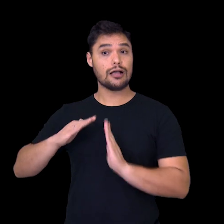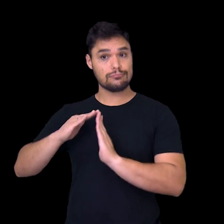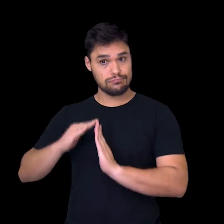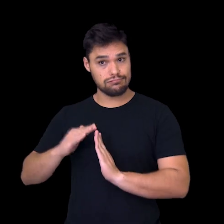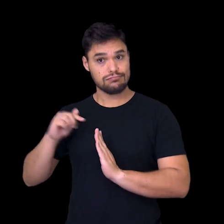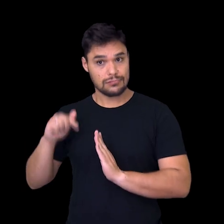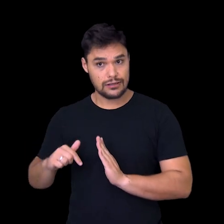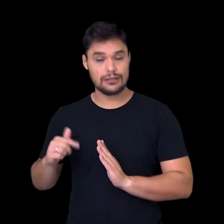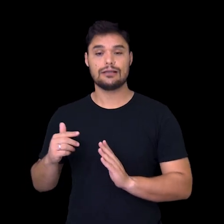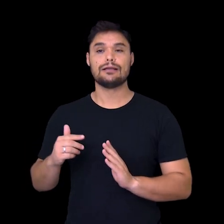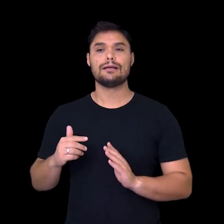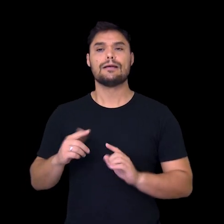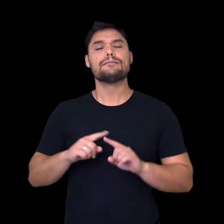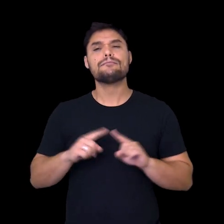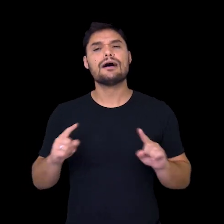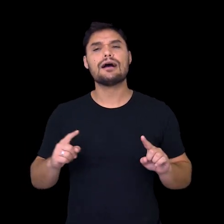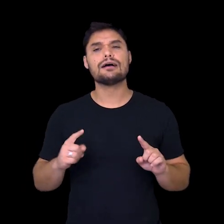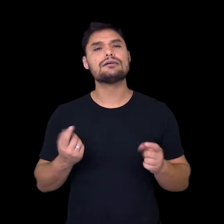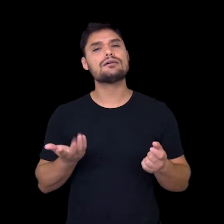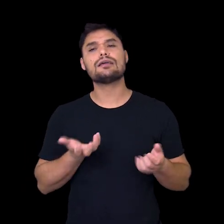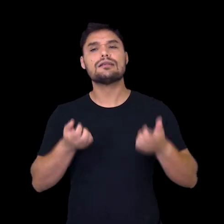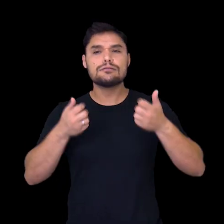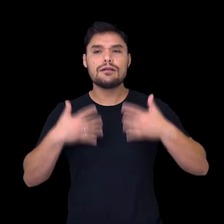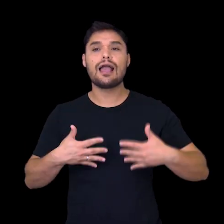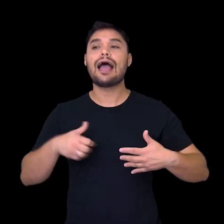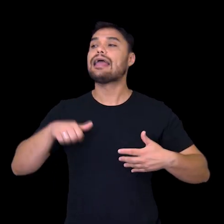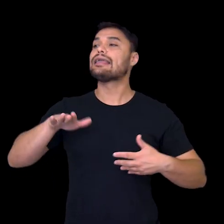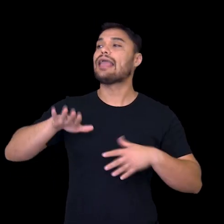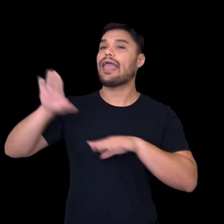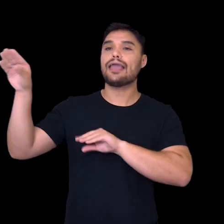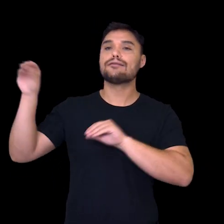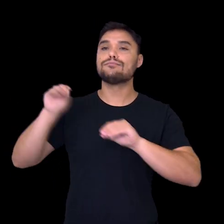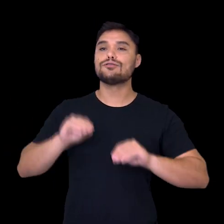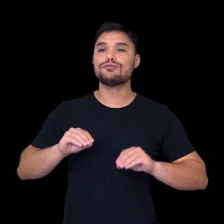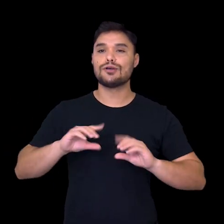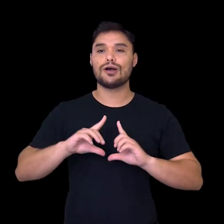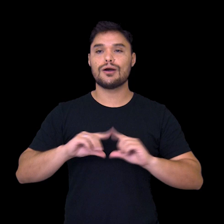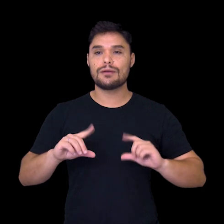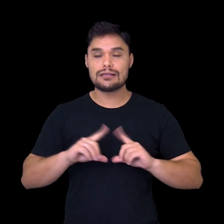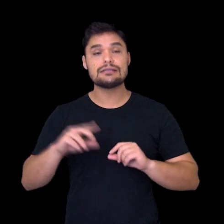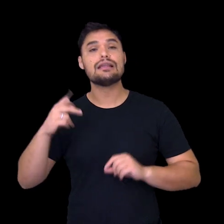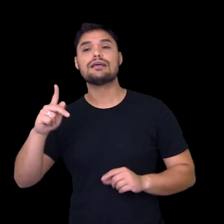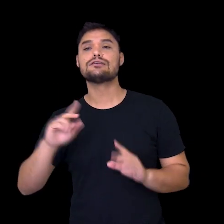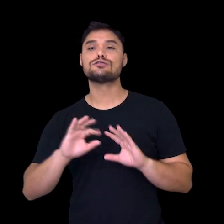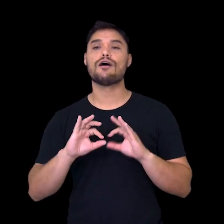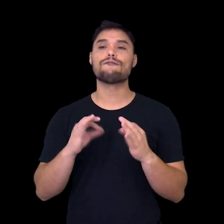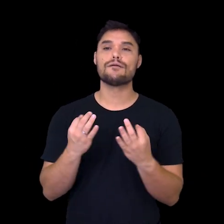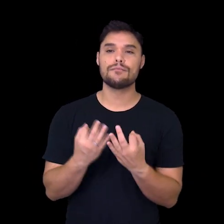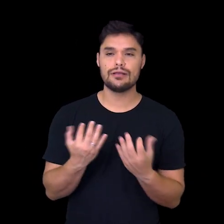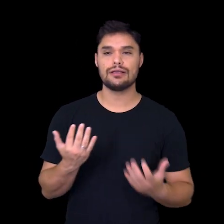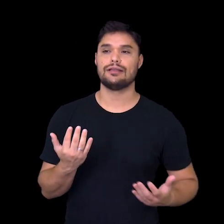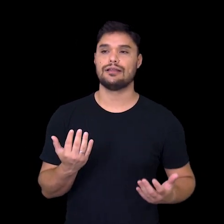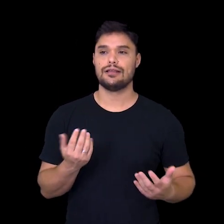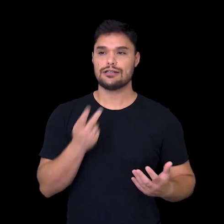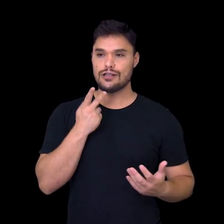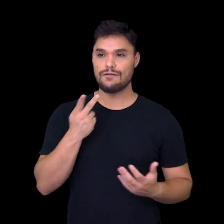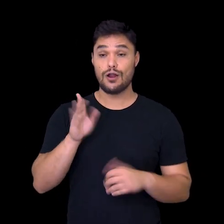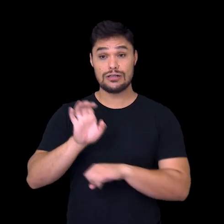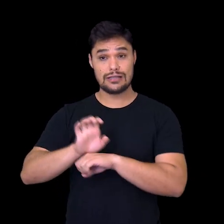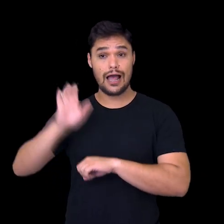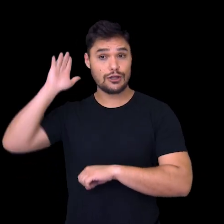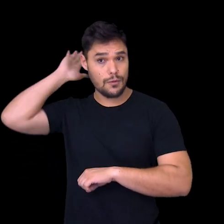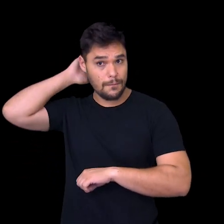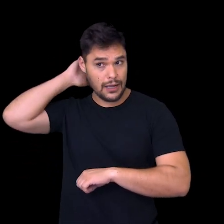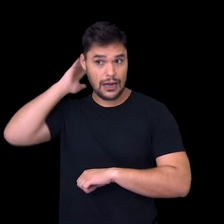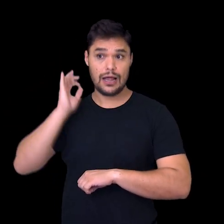que já estava aqui, dos fazendeiros, mas vamos começar a falar de quem veio. A sua família, você falou que é